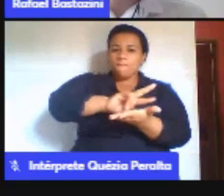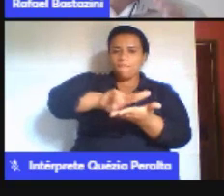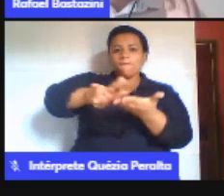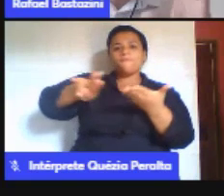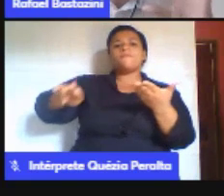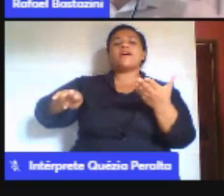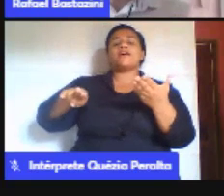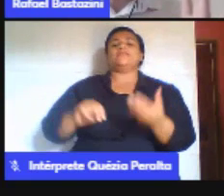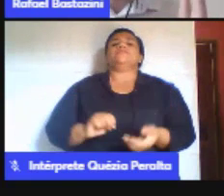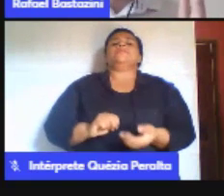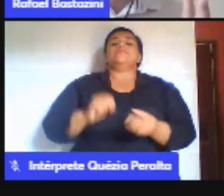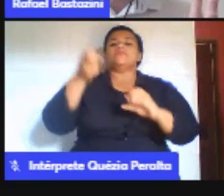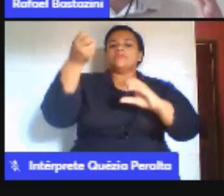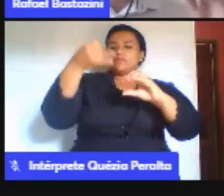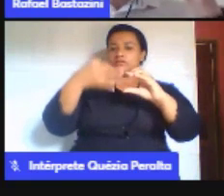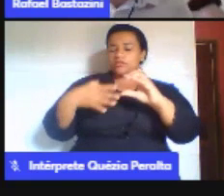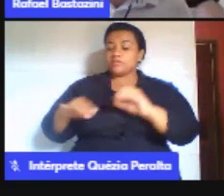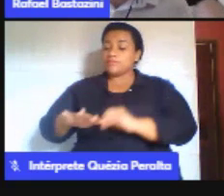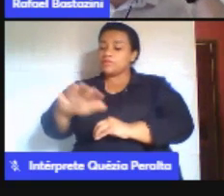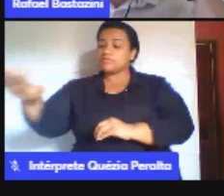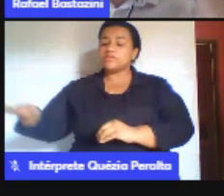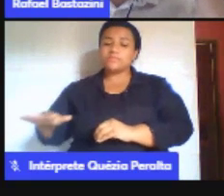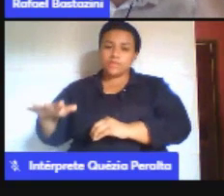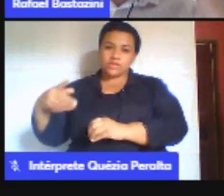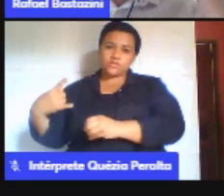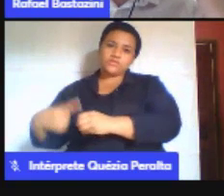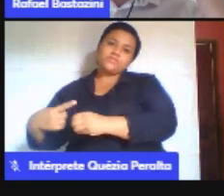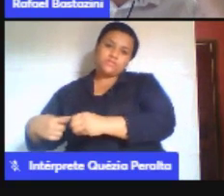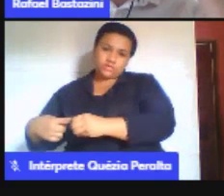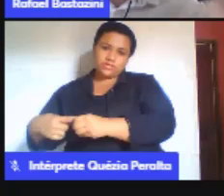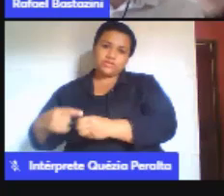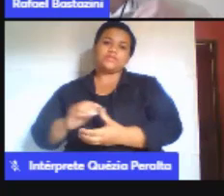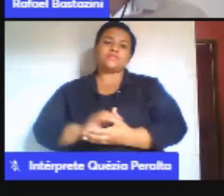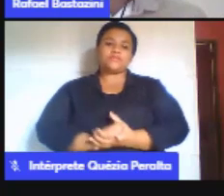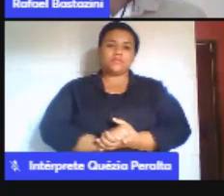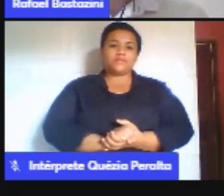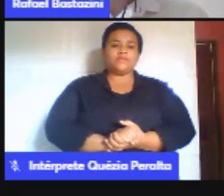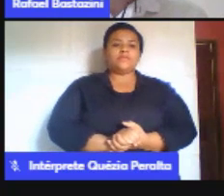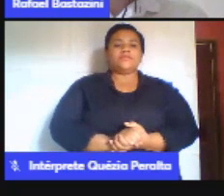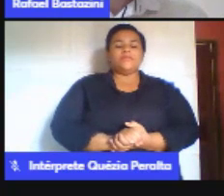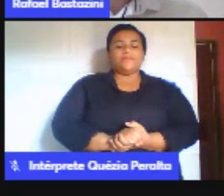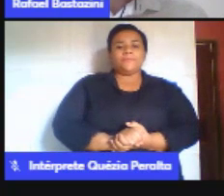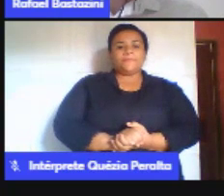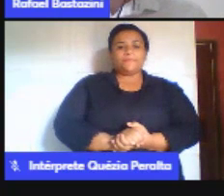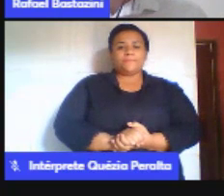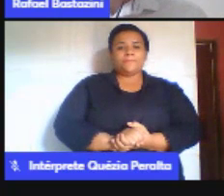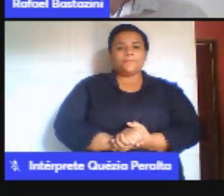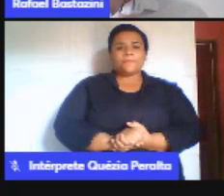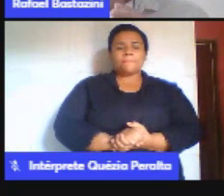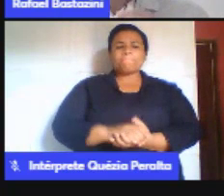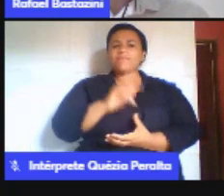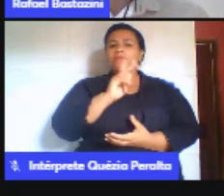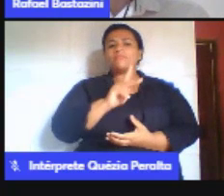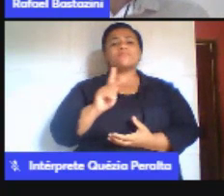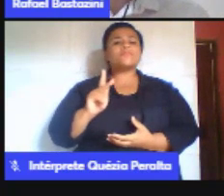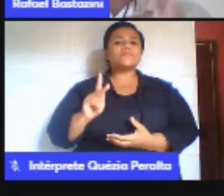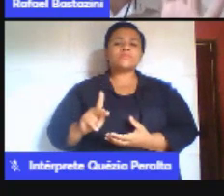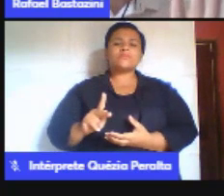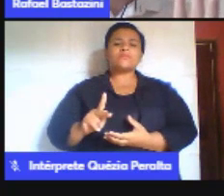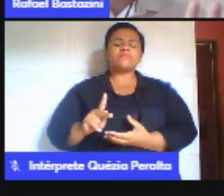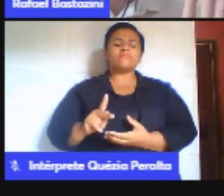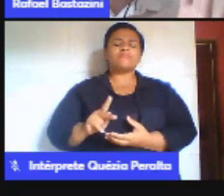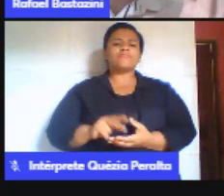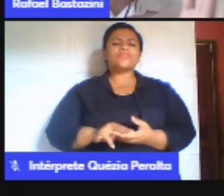né? Do ponto de vista analítico, vocês podem estar pensando, né? Professor, esse material